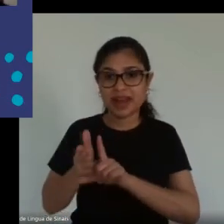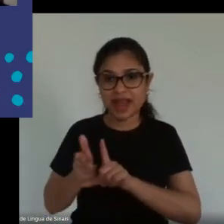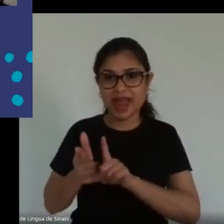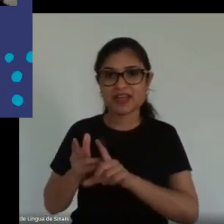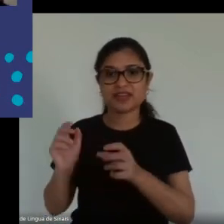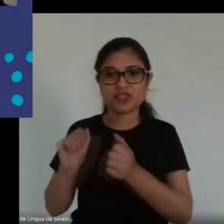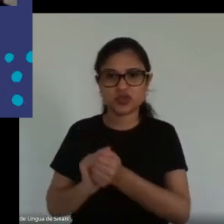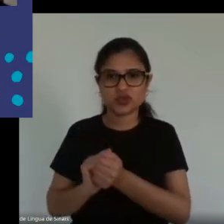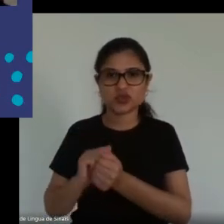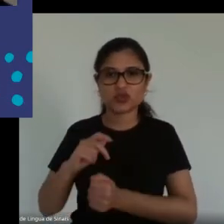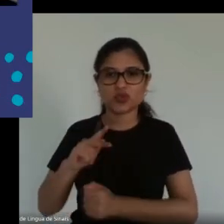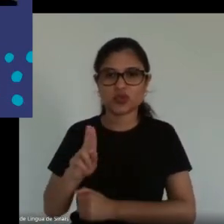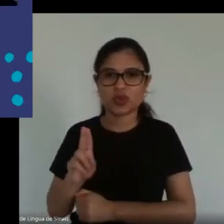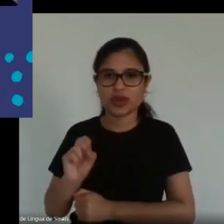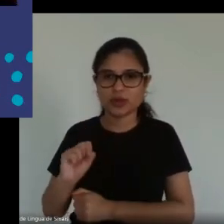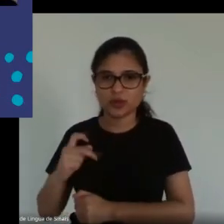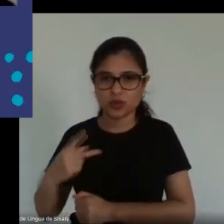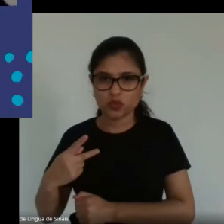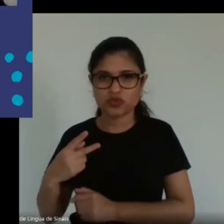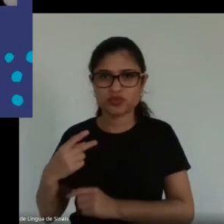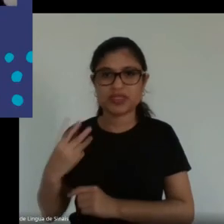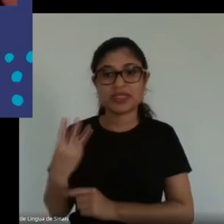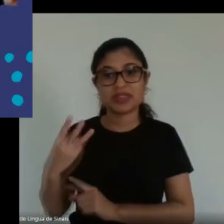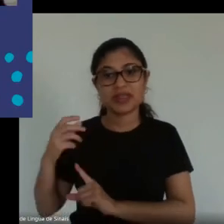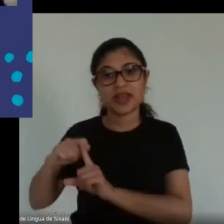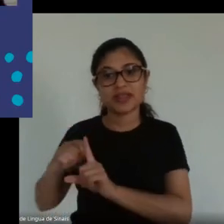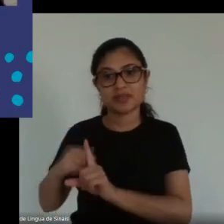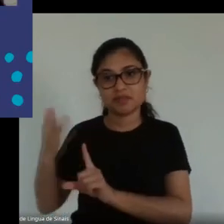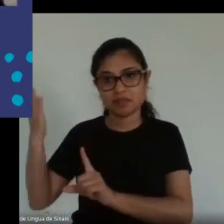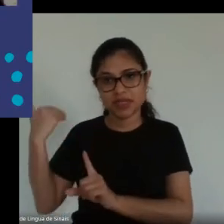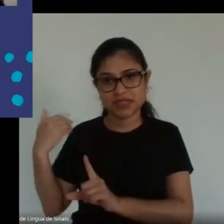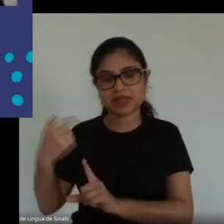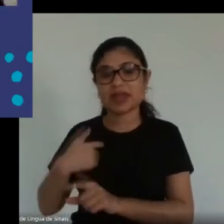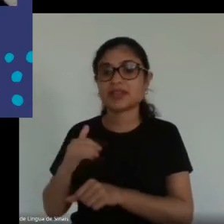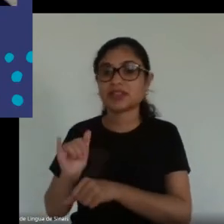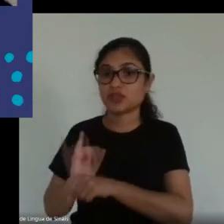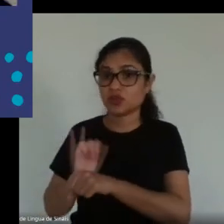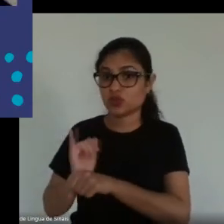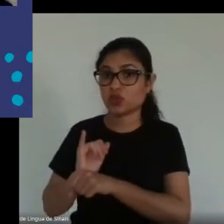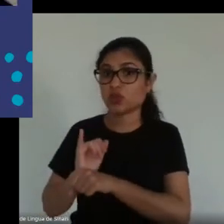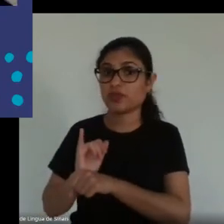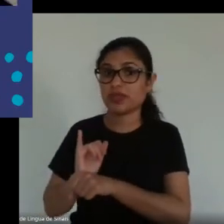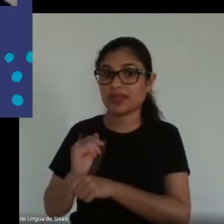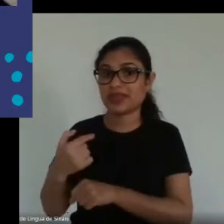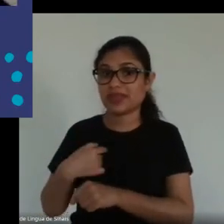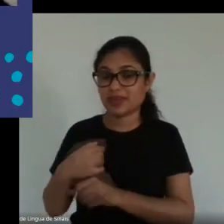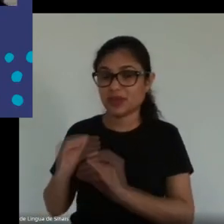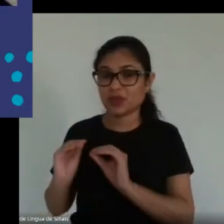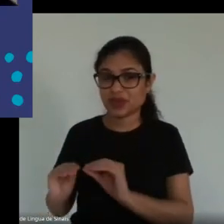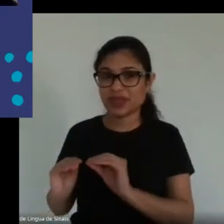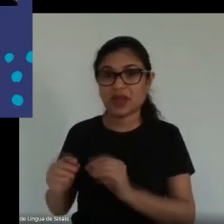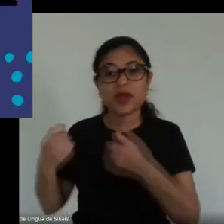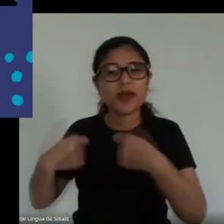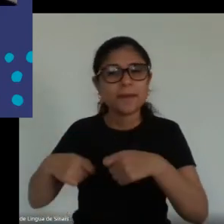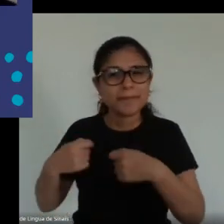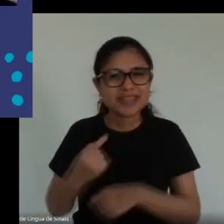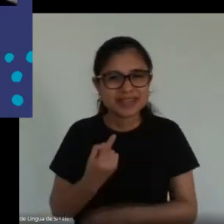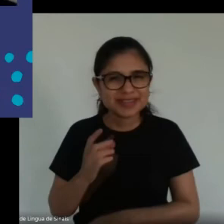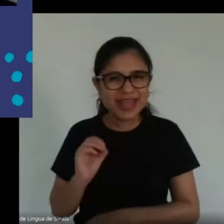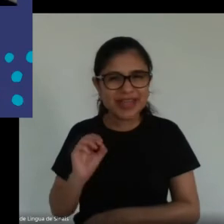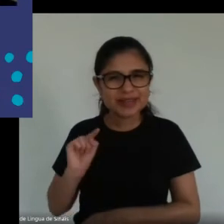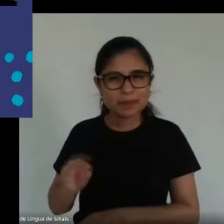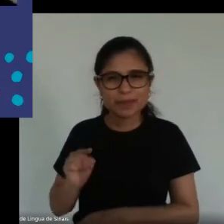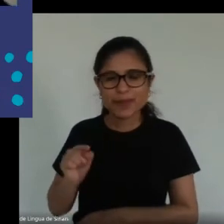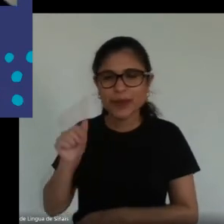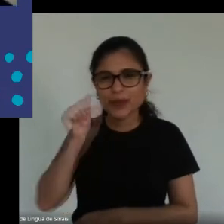fiz com a USP, lá há 3 meses atrás, está no YouTube. Eu pus assim para mim, ó, temos que chegar a 10.000